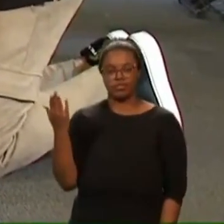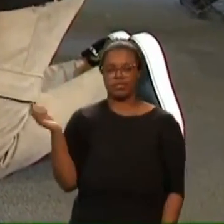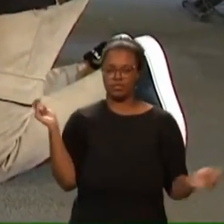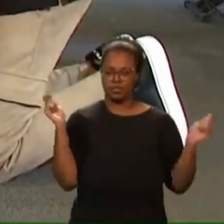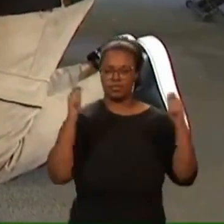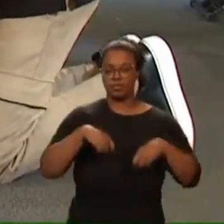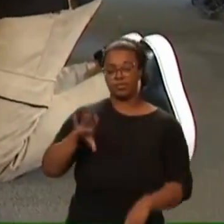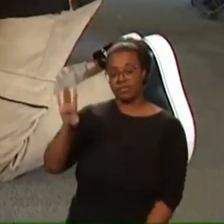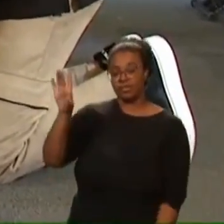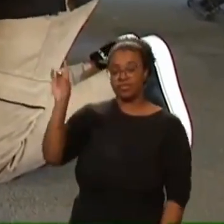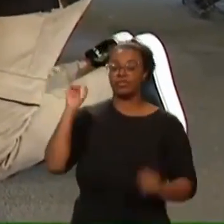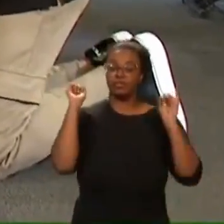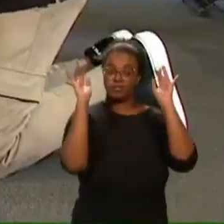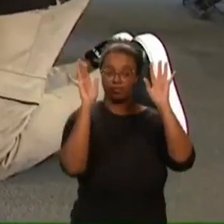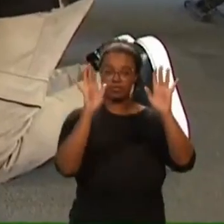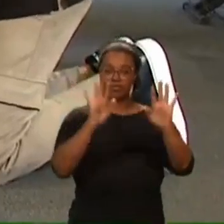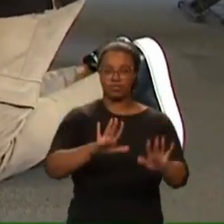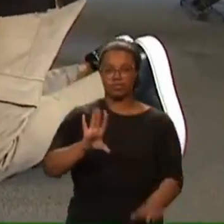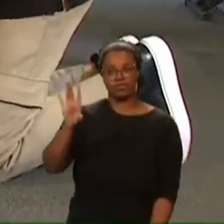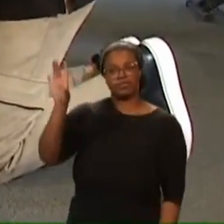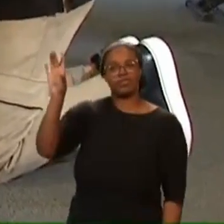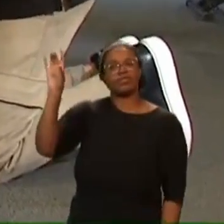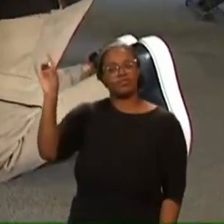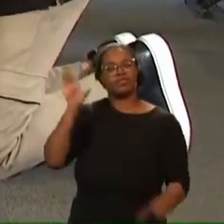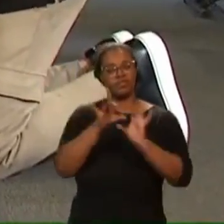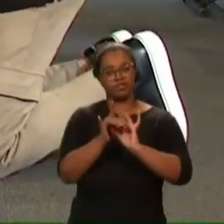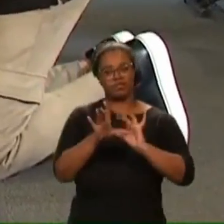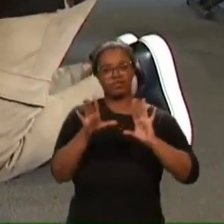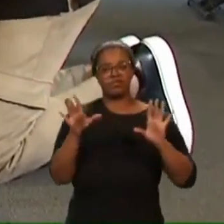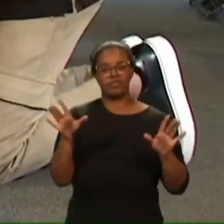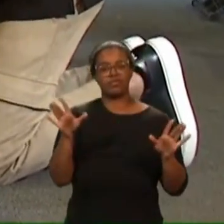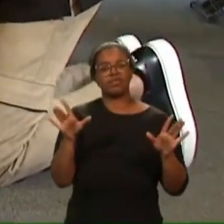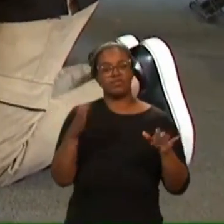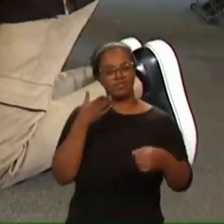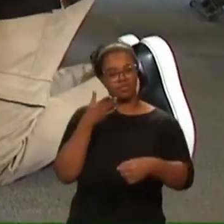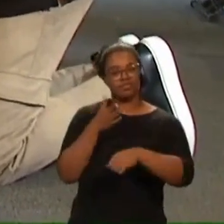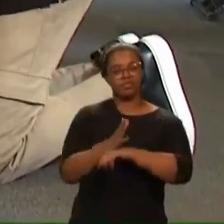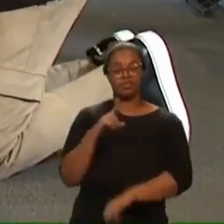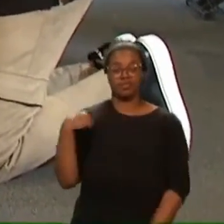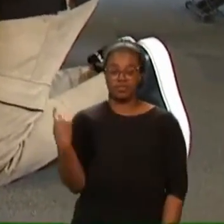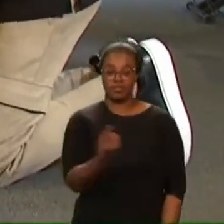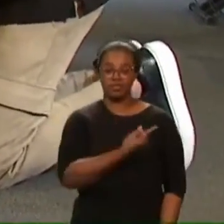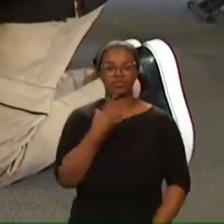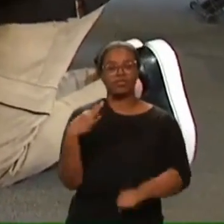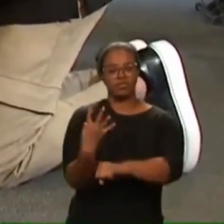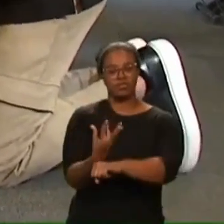ele provê ele autoriza e nós como igreja